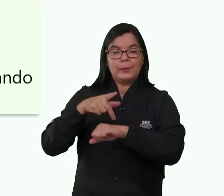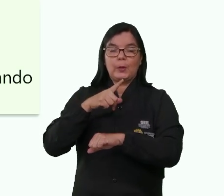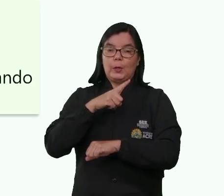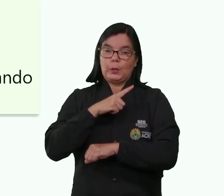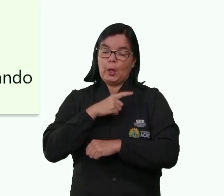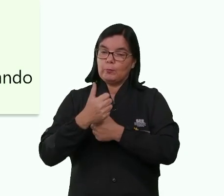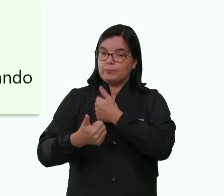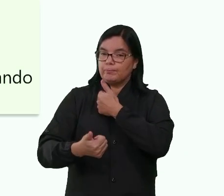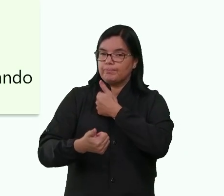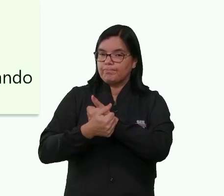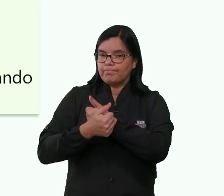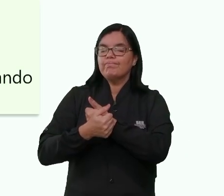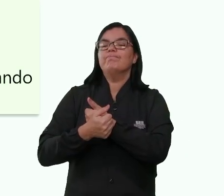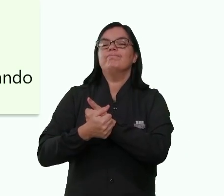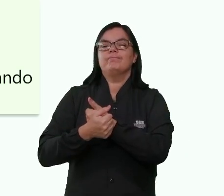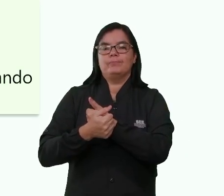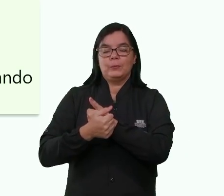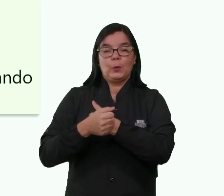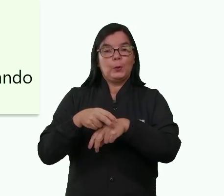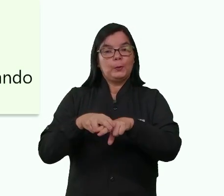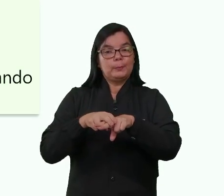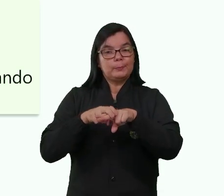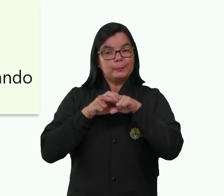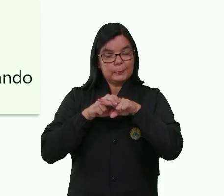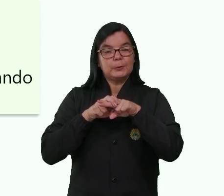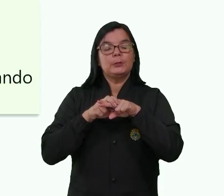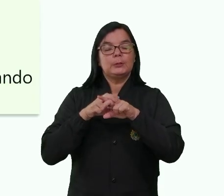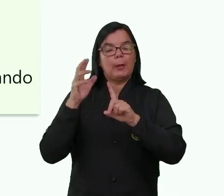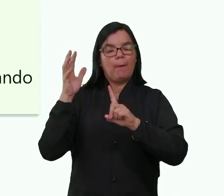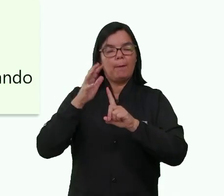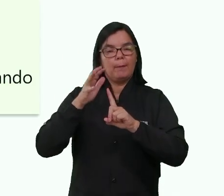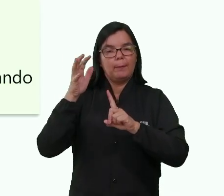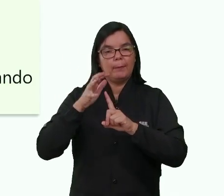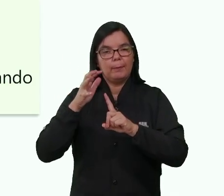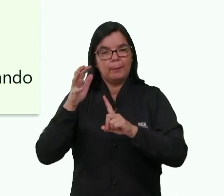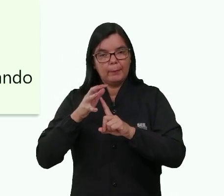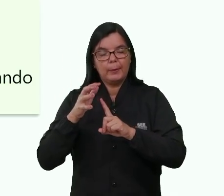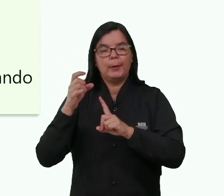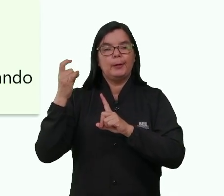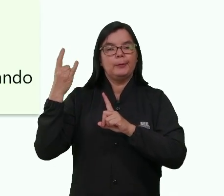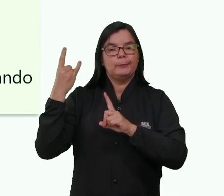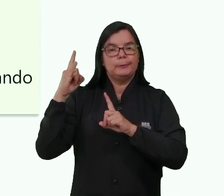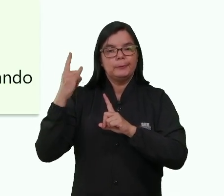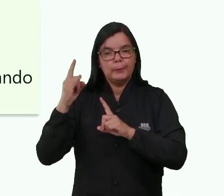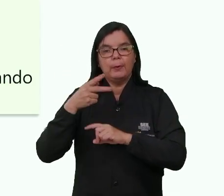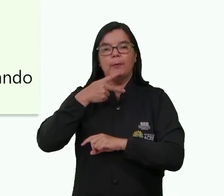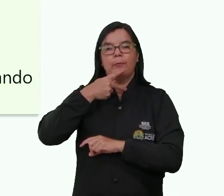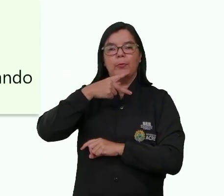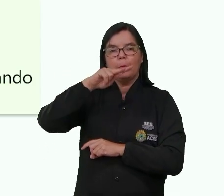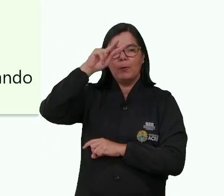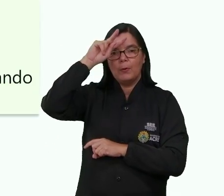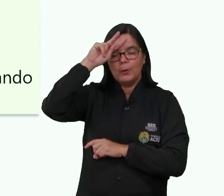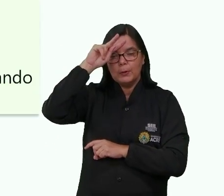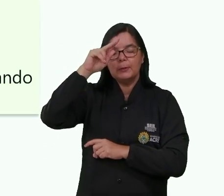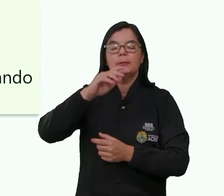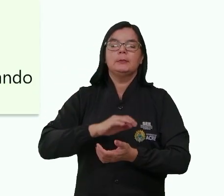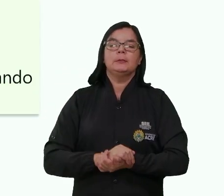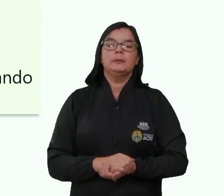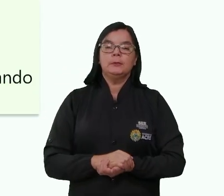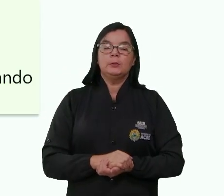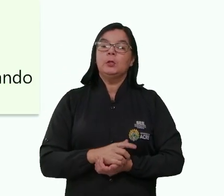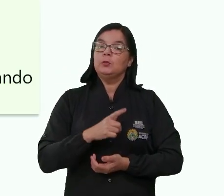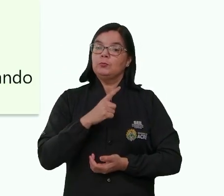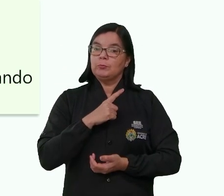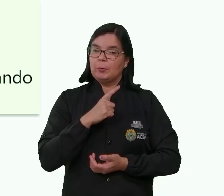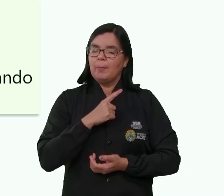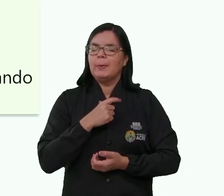uma proximidade muito grande, por isso as influências bolivianas e peruanas, né? Nós